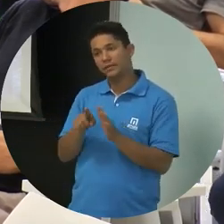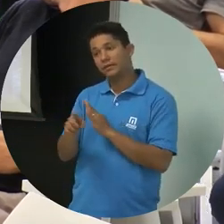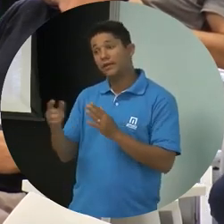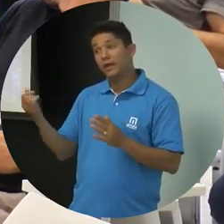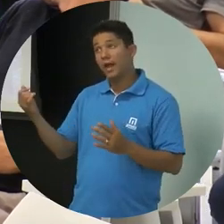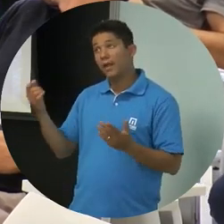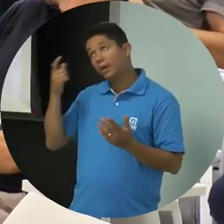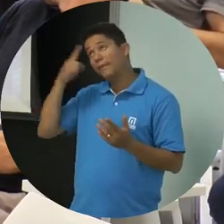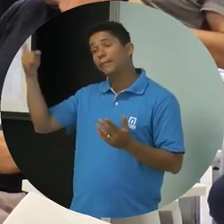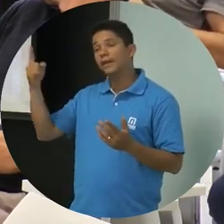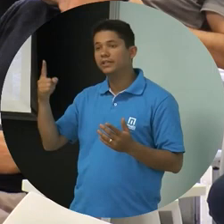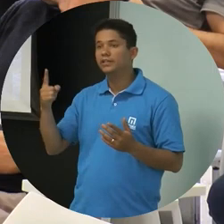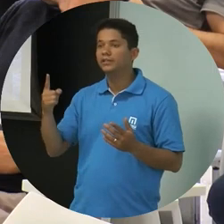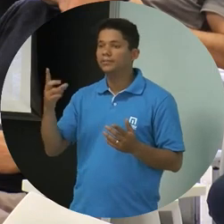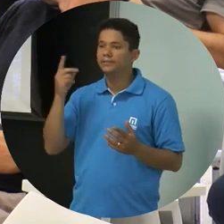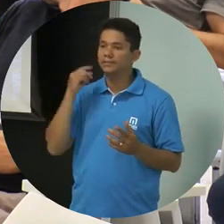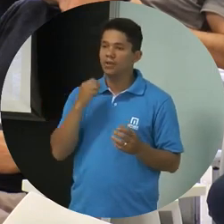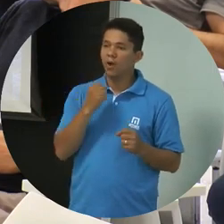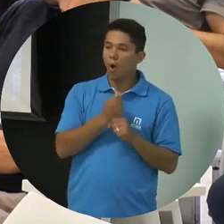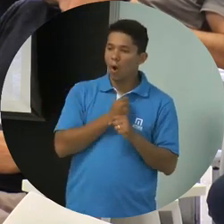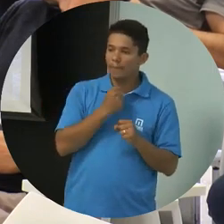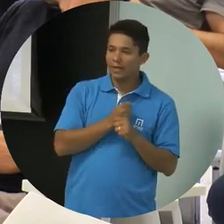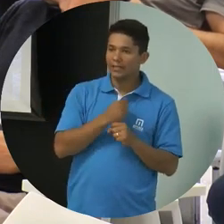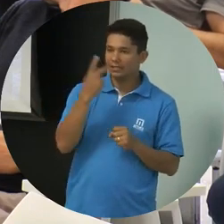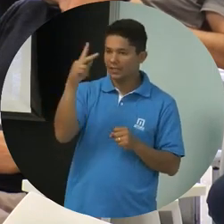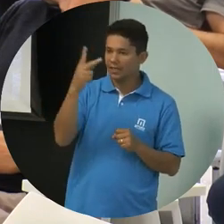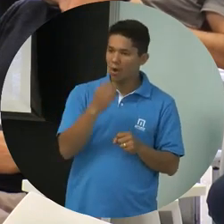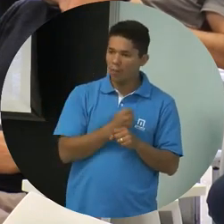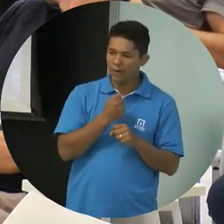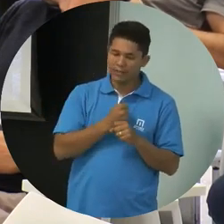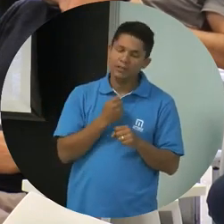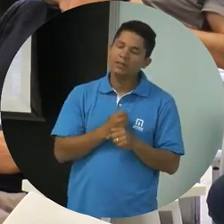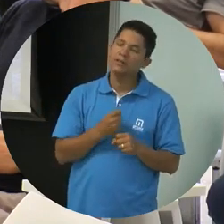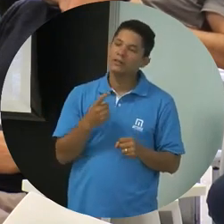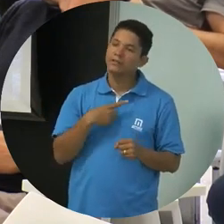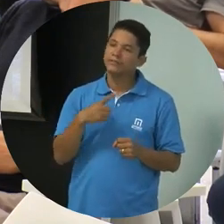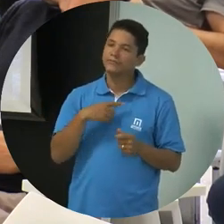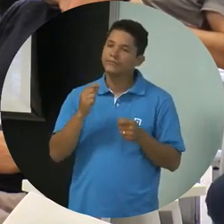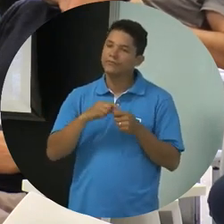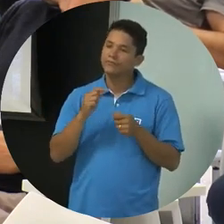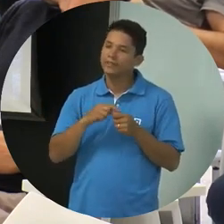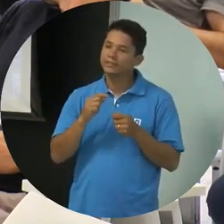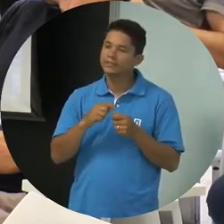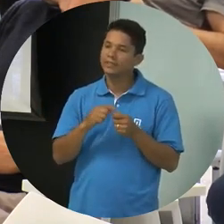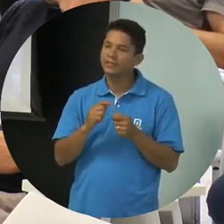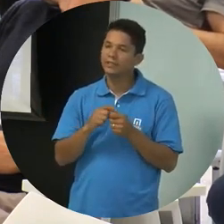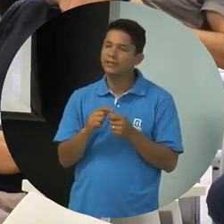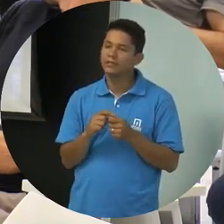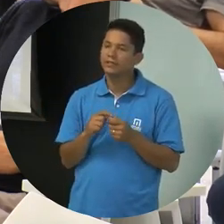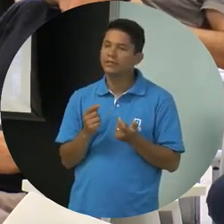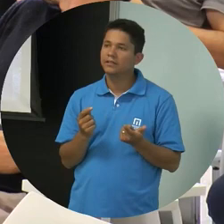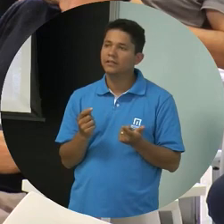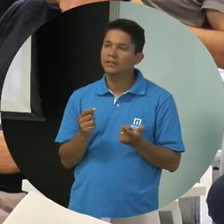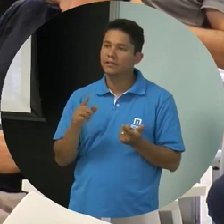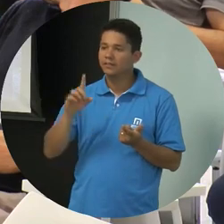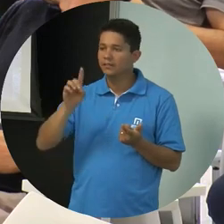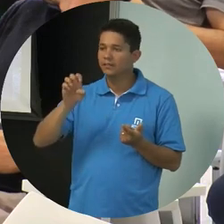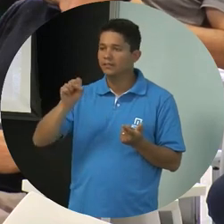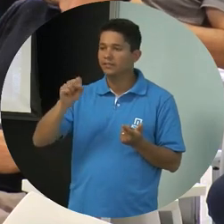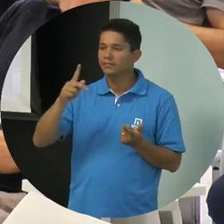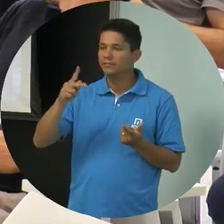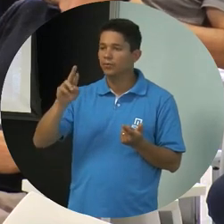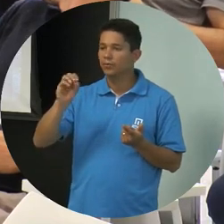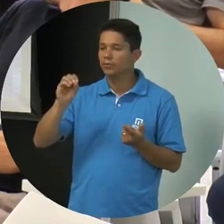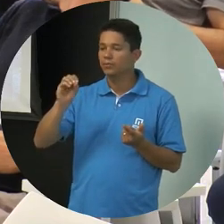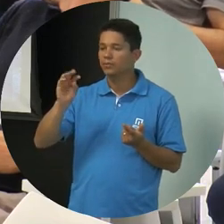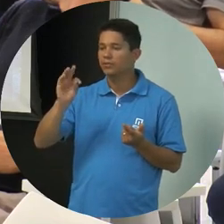estava há pouco tempo agora, que é você fazer a desproteção, né, de cortinas